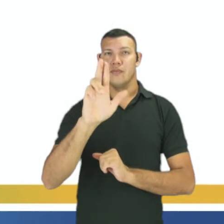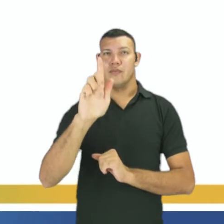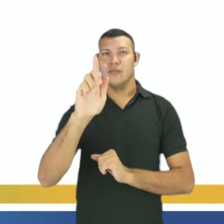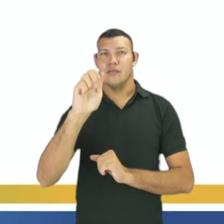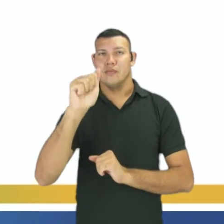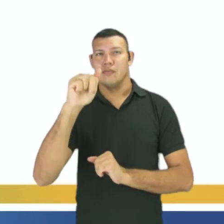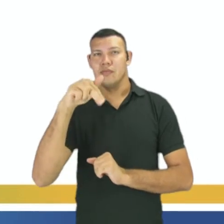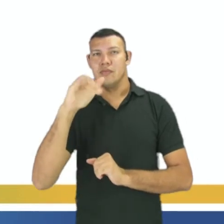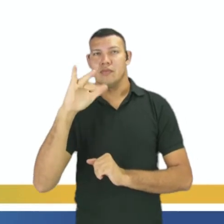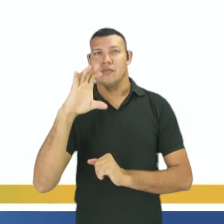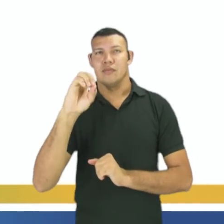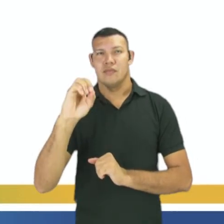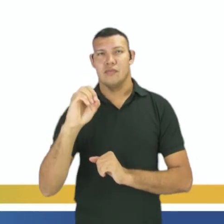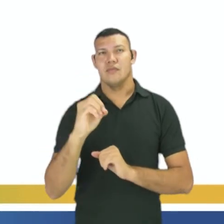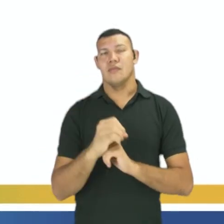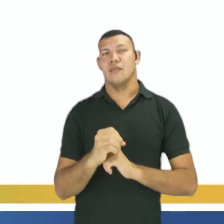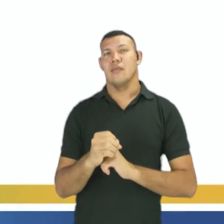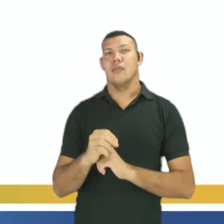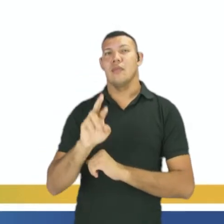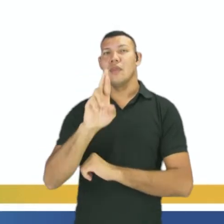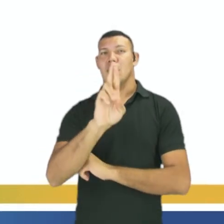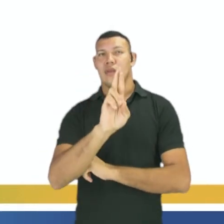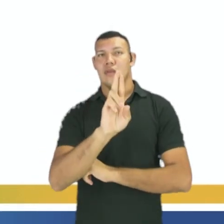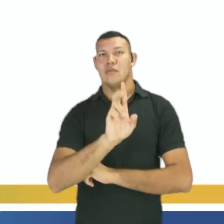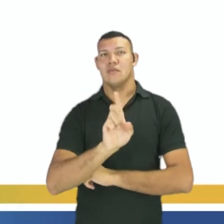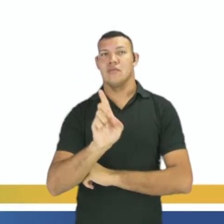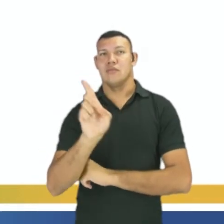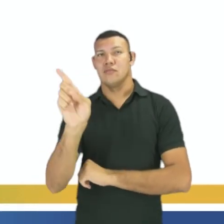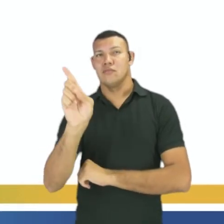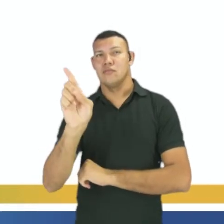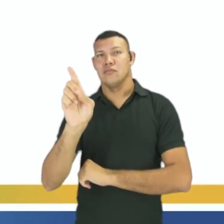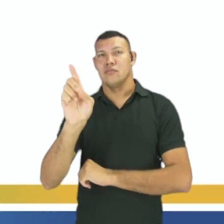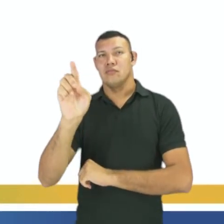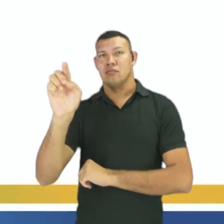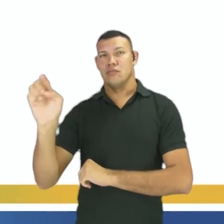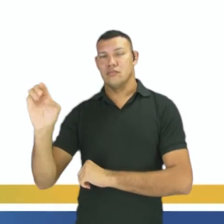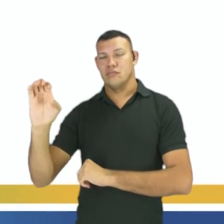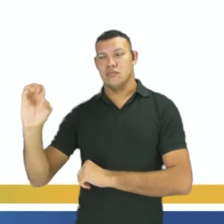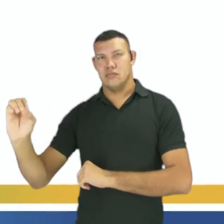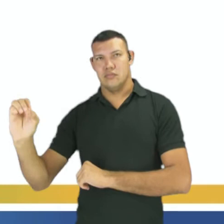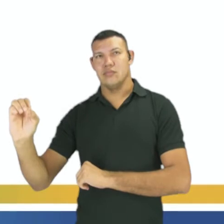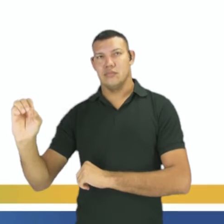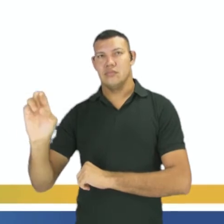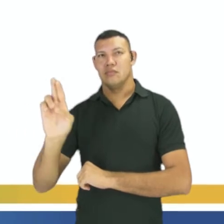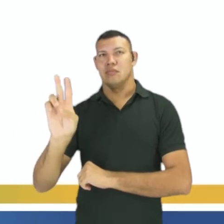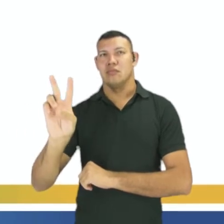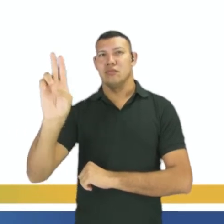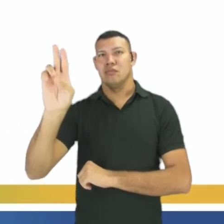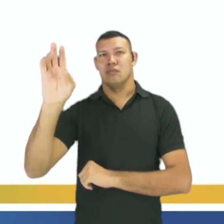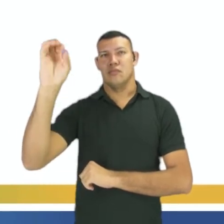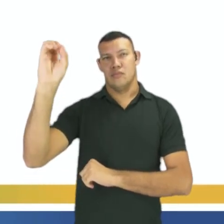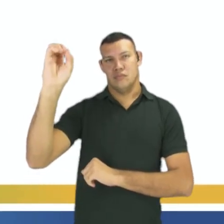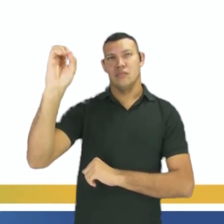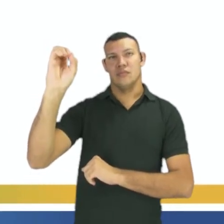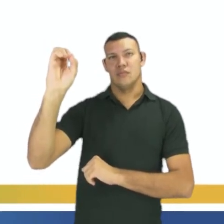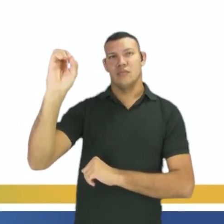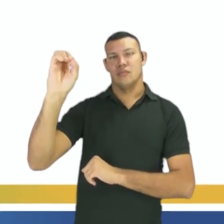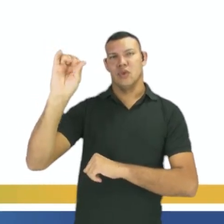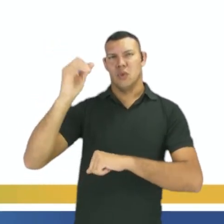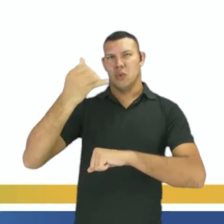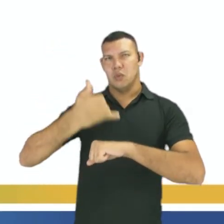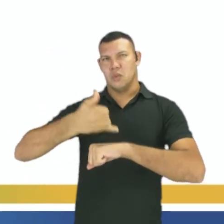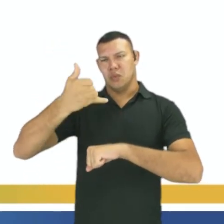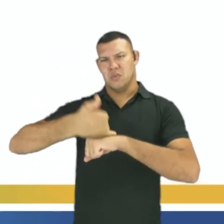formato. Geralmente, esse daqui é o carbono, que pode ter uma infinidade de carbonos aí. E aqui nós temos um metal, que pode